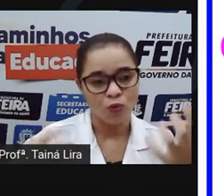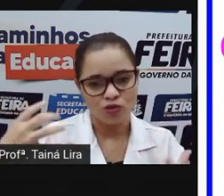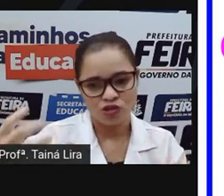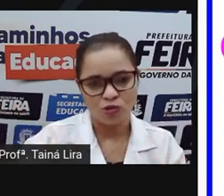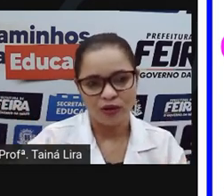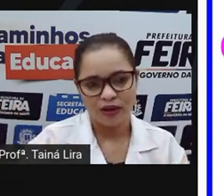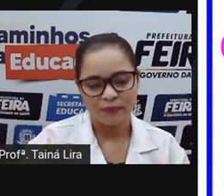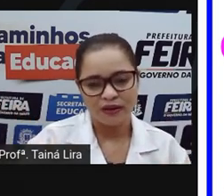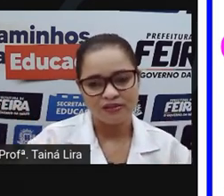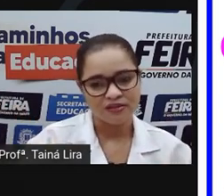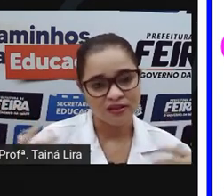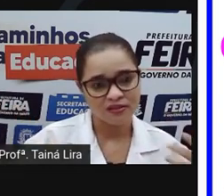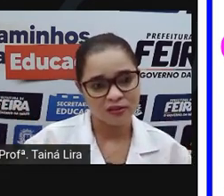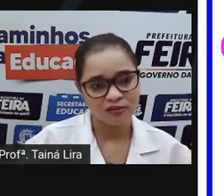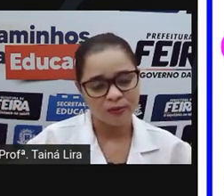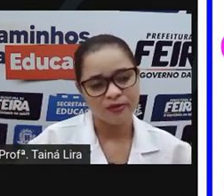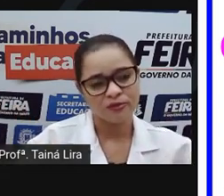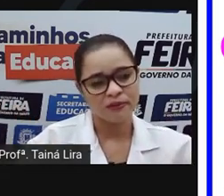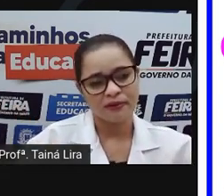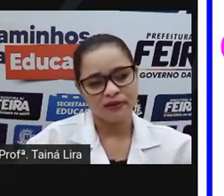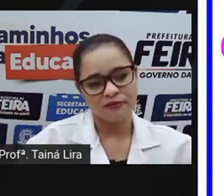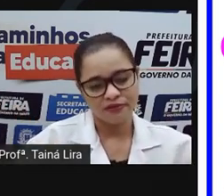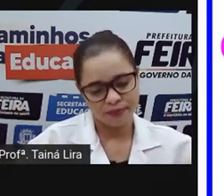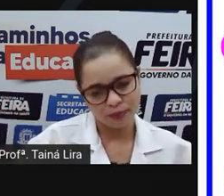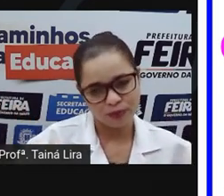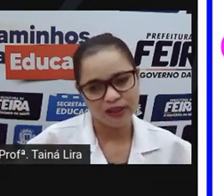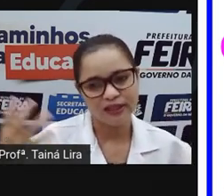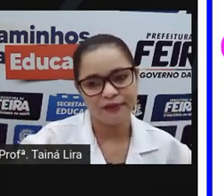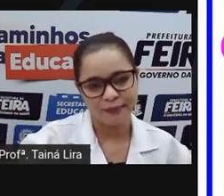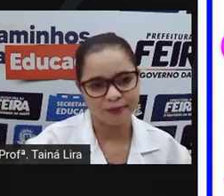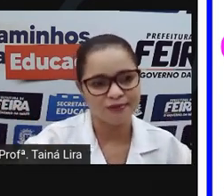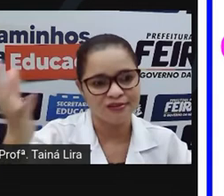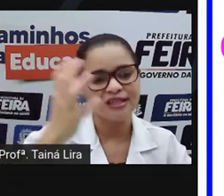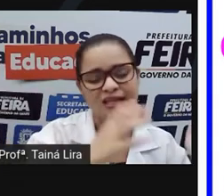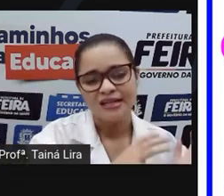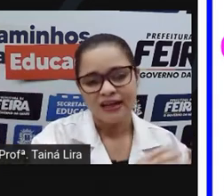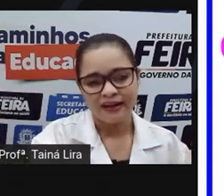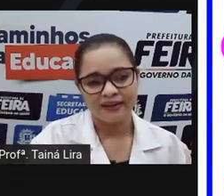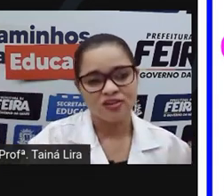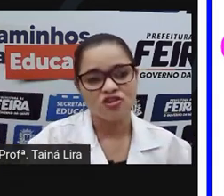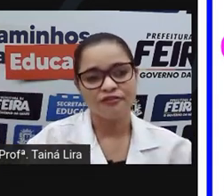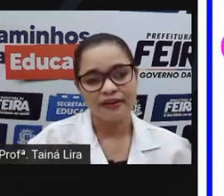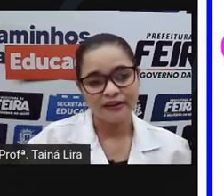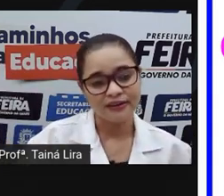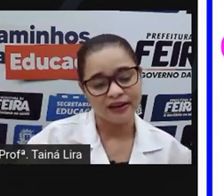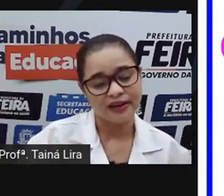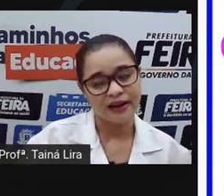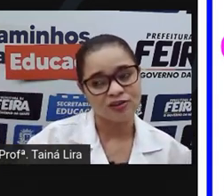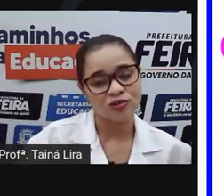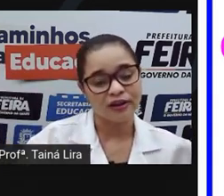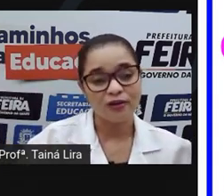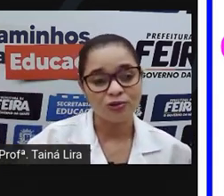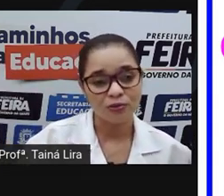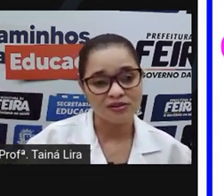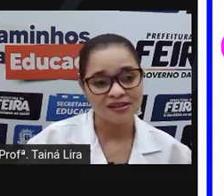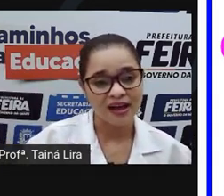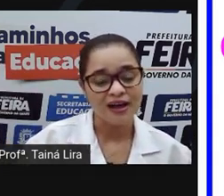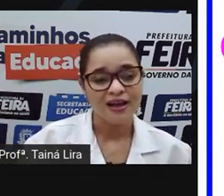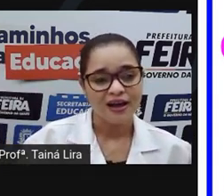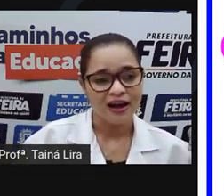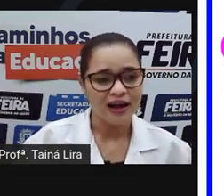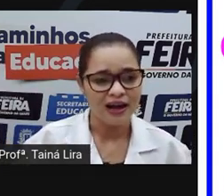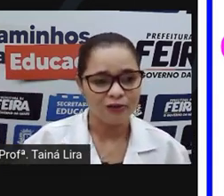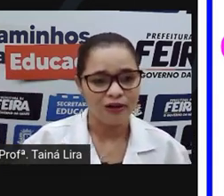né útil aí para esses exemplos ao mesmo tempo que ele não vai polui ele vai produzir a energia vai ajudar a